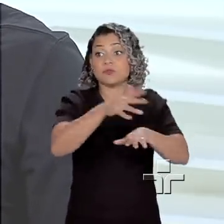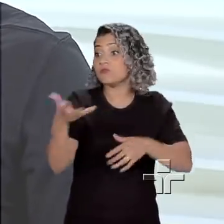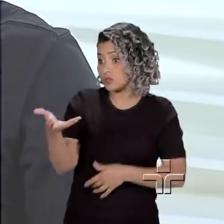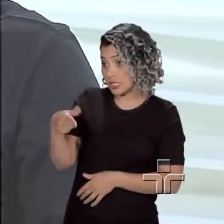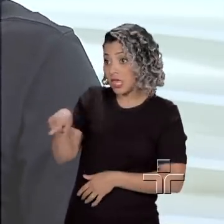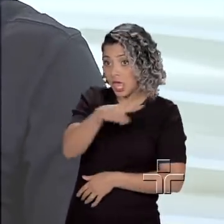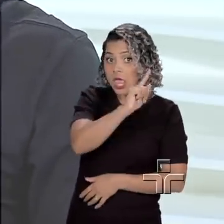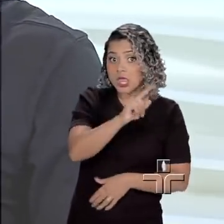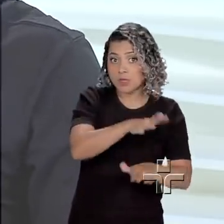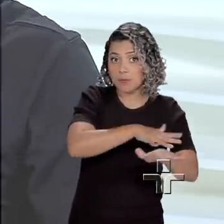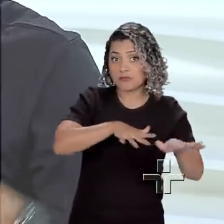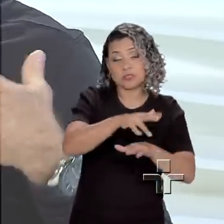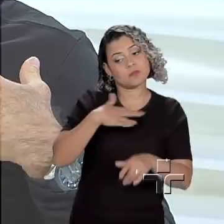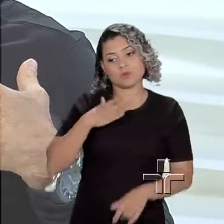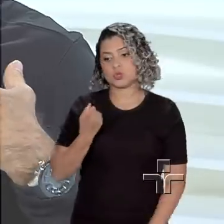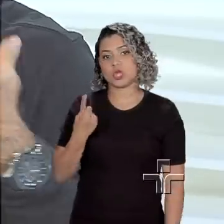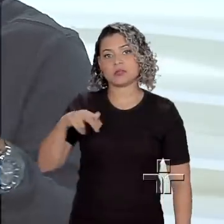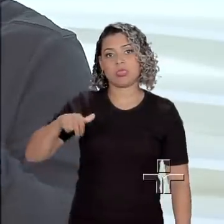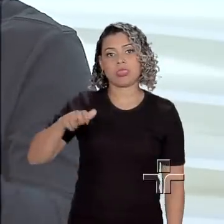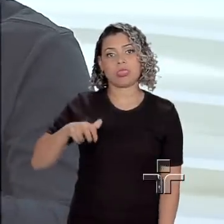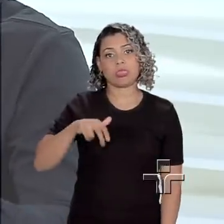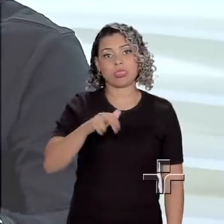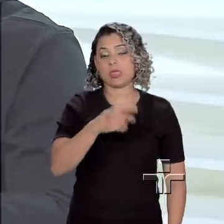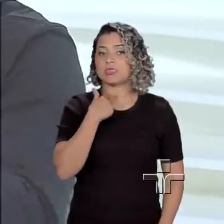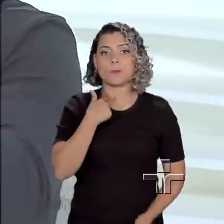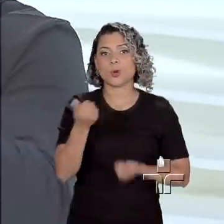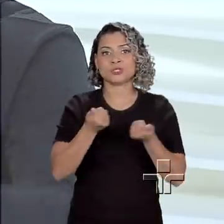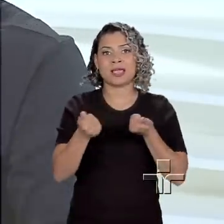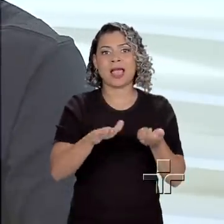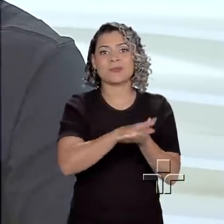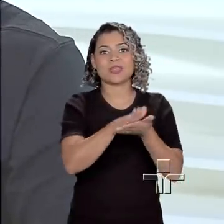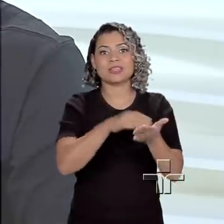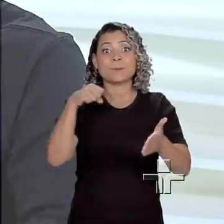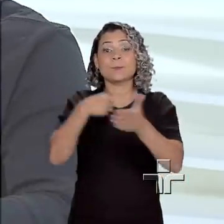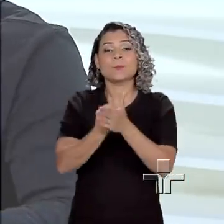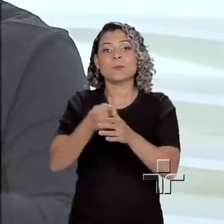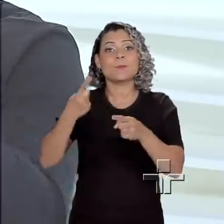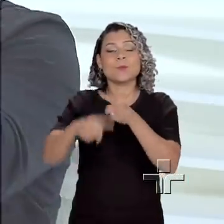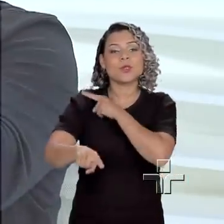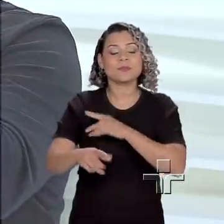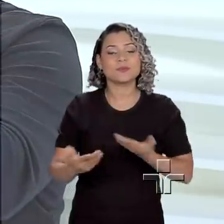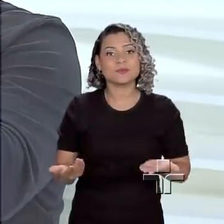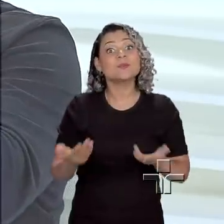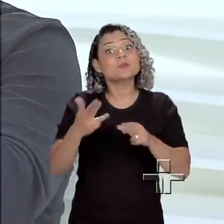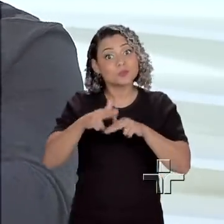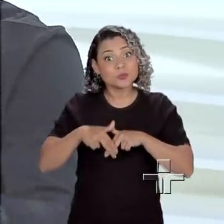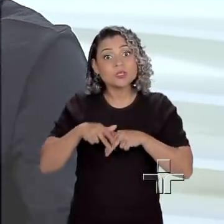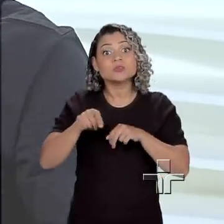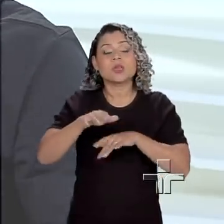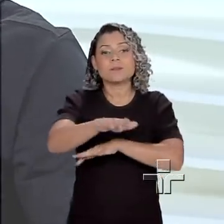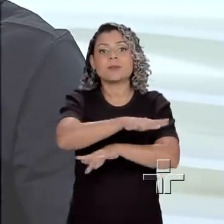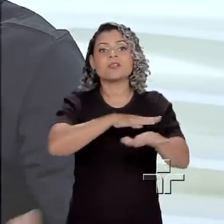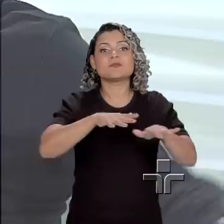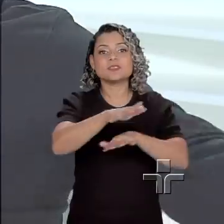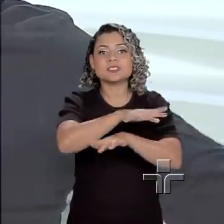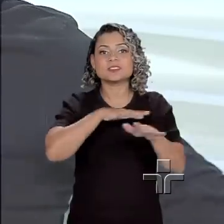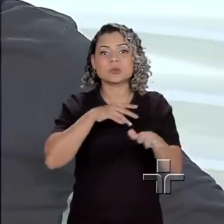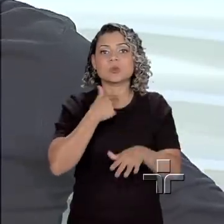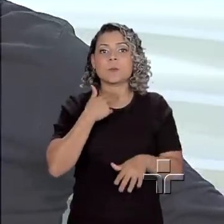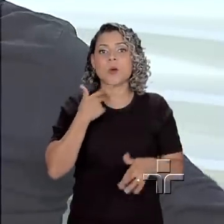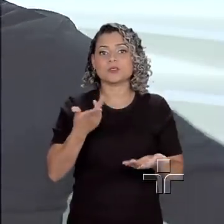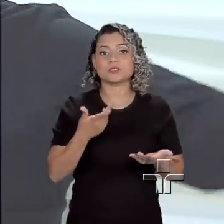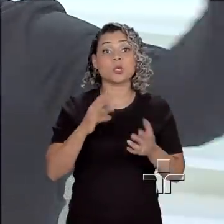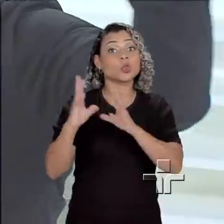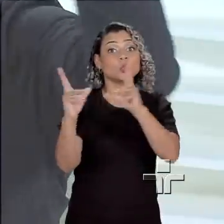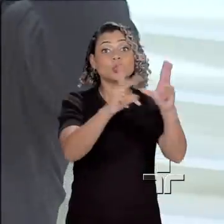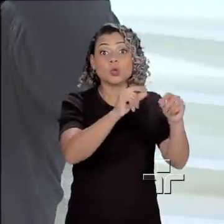manifestação, beleza, mas vá a pé, porque eu não estou habilitando ninguém a ir para a manifestação. Então tem essa mega manifestação de ninguém. Está todo mundo nas